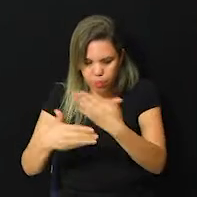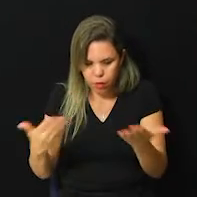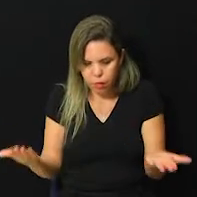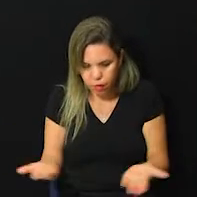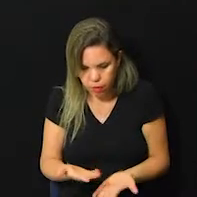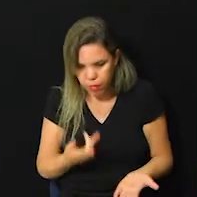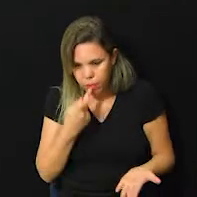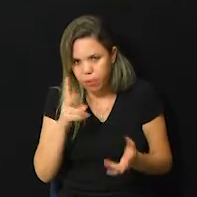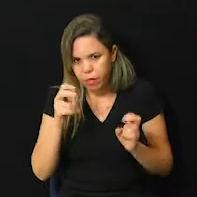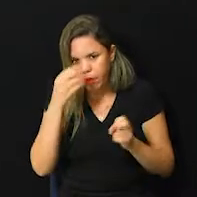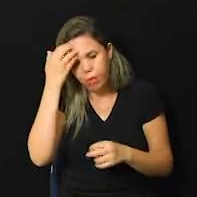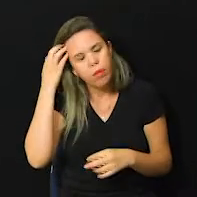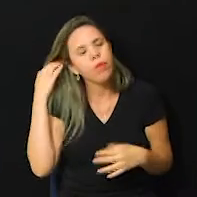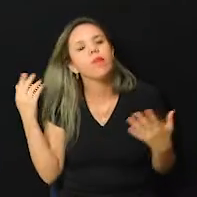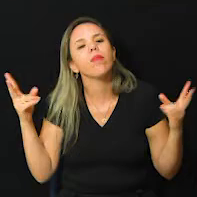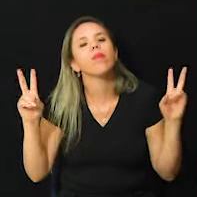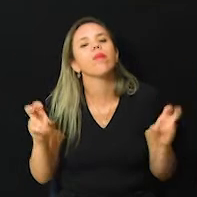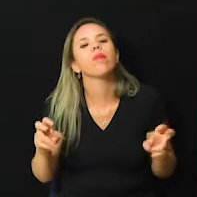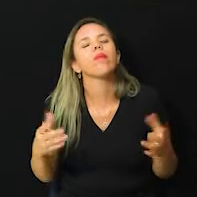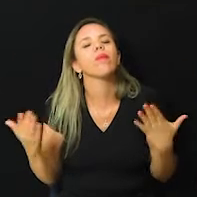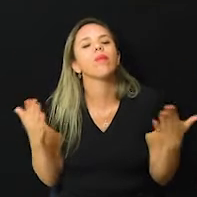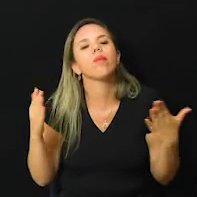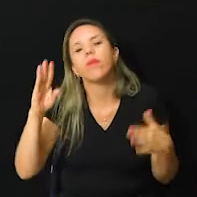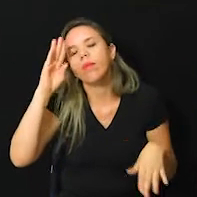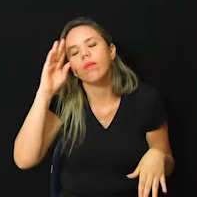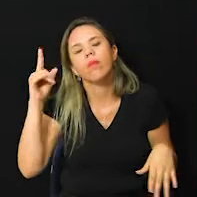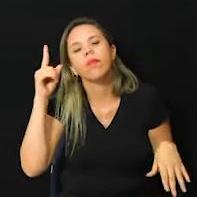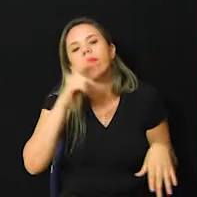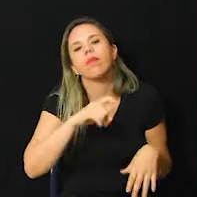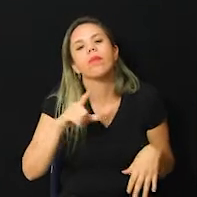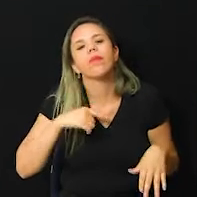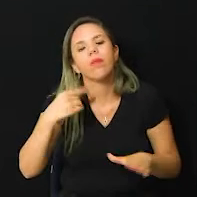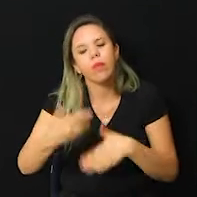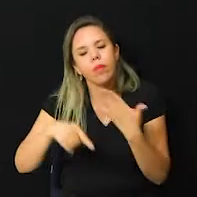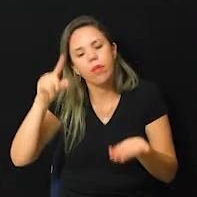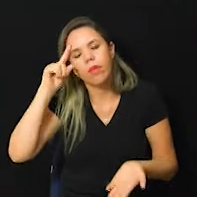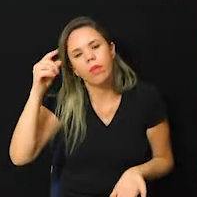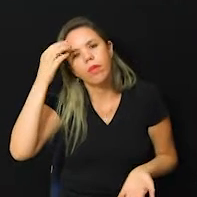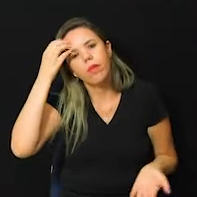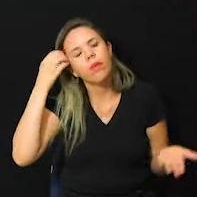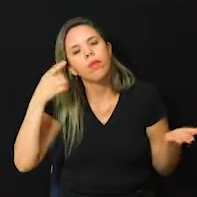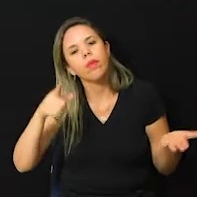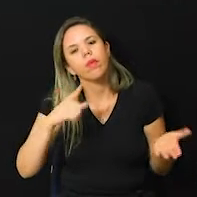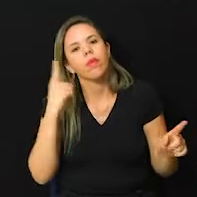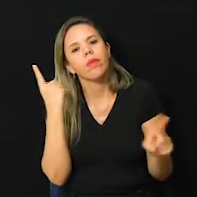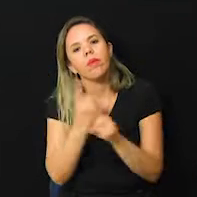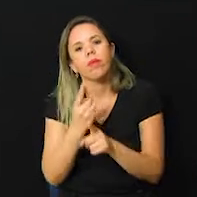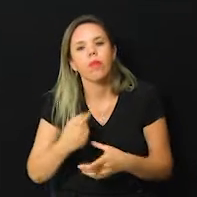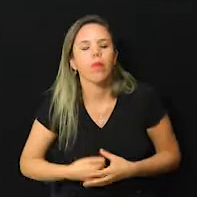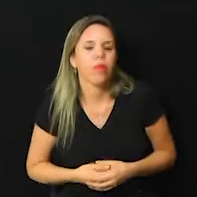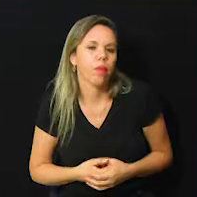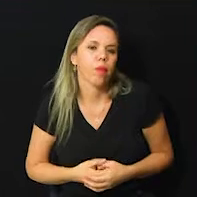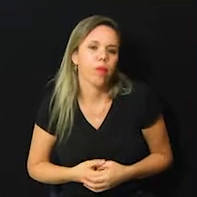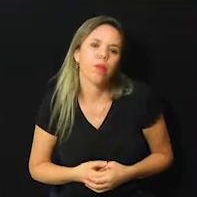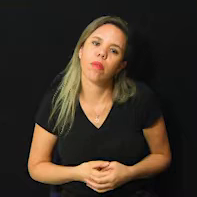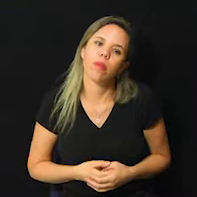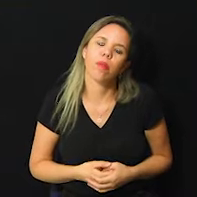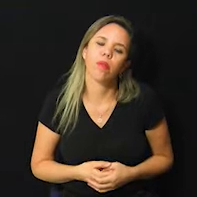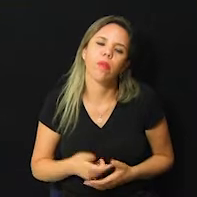vai agora falar com você abordar esse tema Quais as principais dificuldades do dia a dia é que você encontra